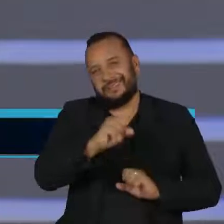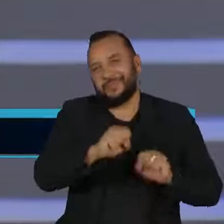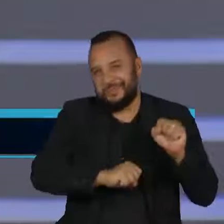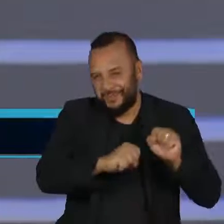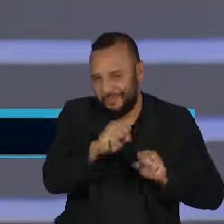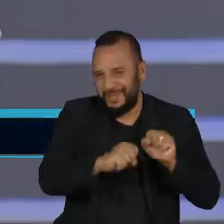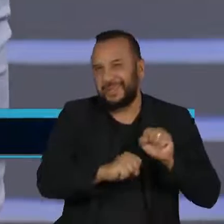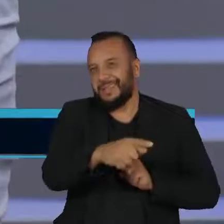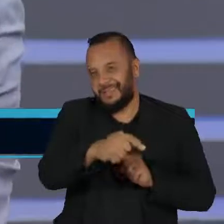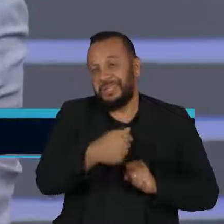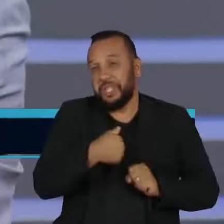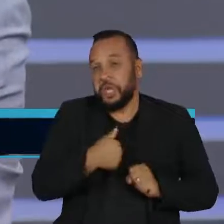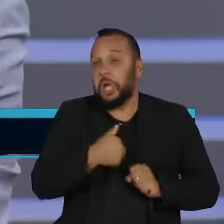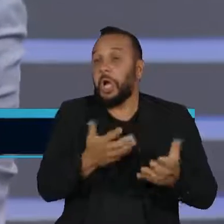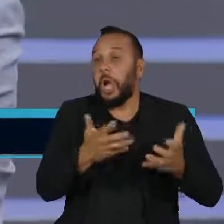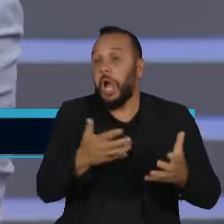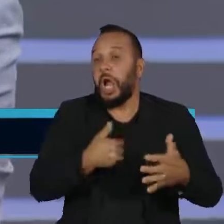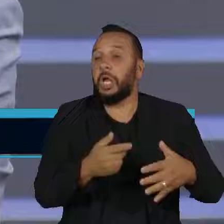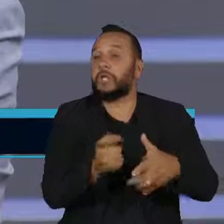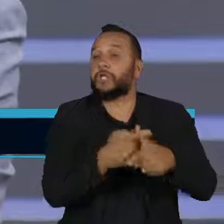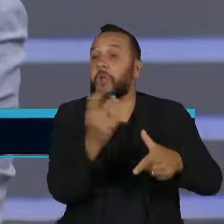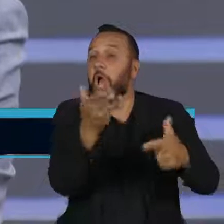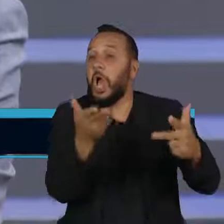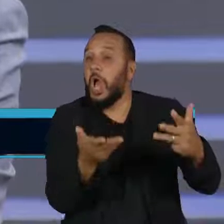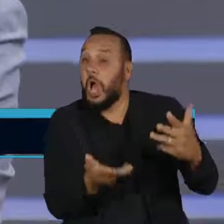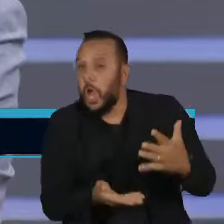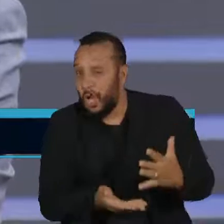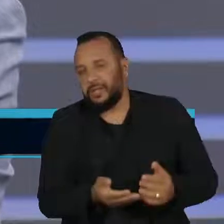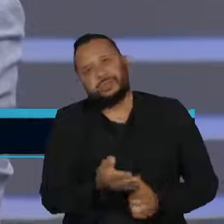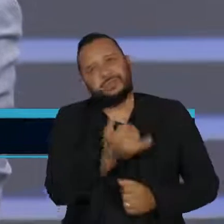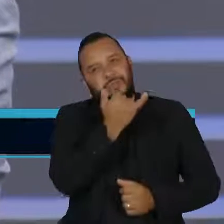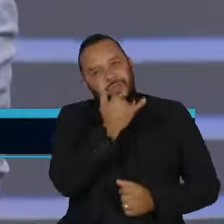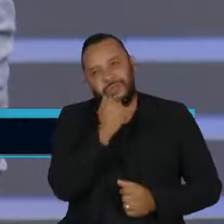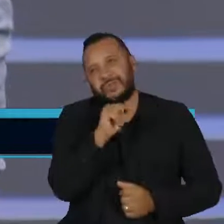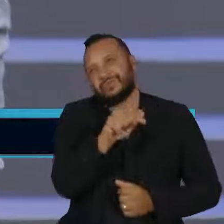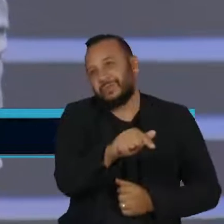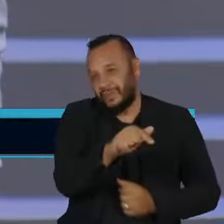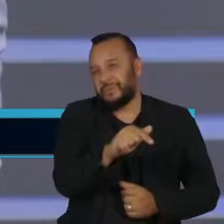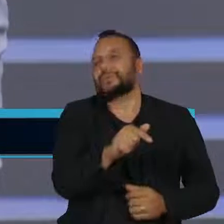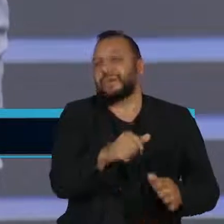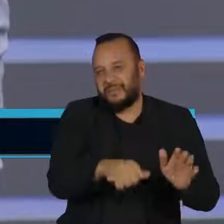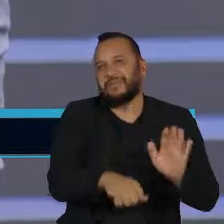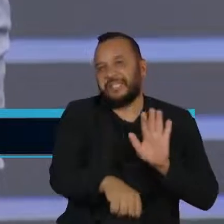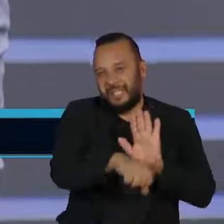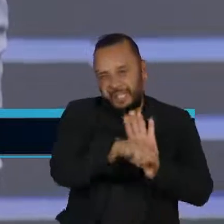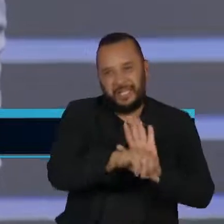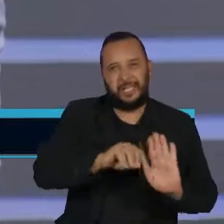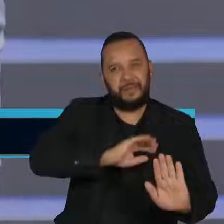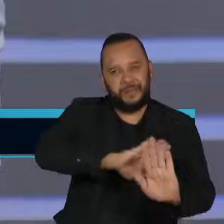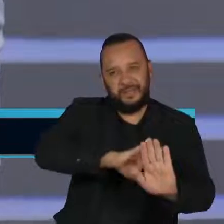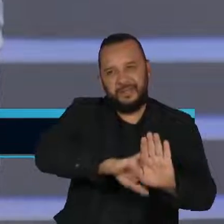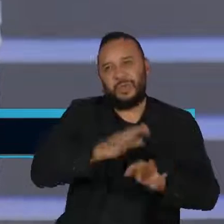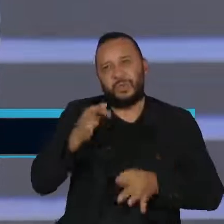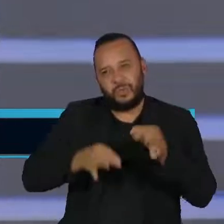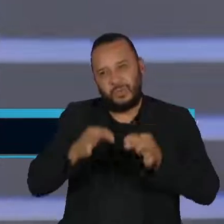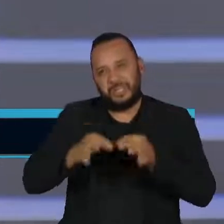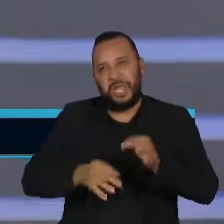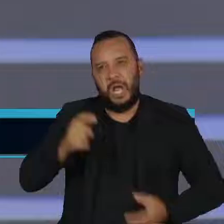usando a recuperação judicial não devem ser esquecidas de uma parte da recuperação judicial, que são os crimes falimentares. Aí o judiciário tem que ser